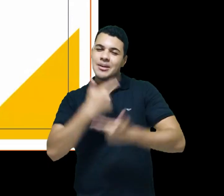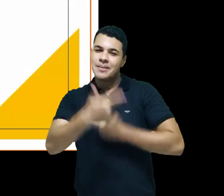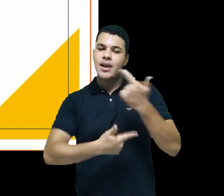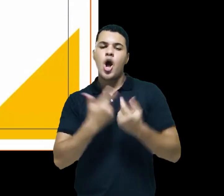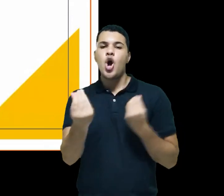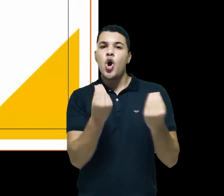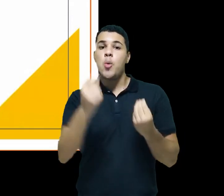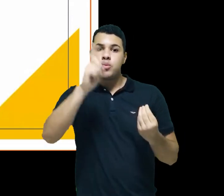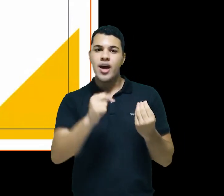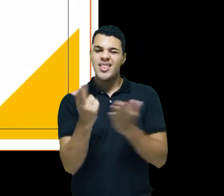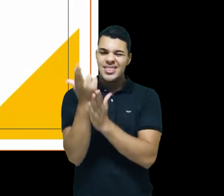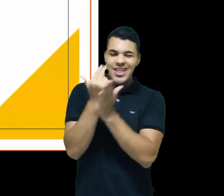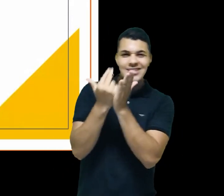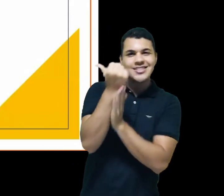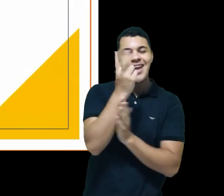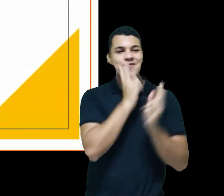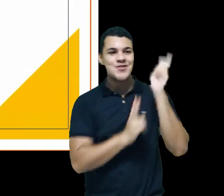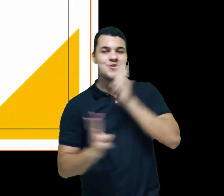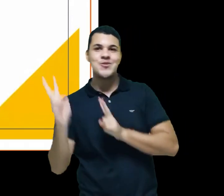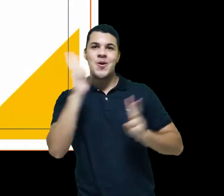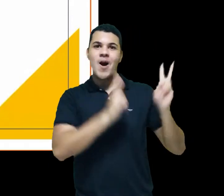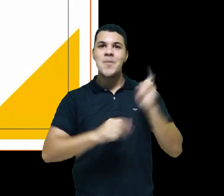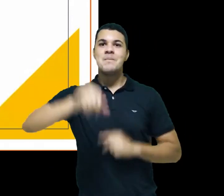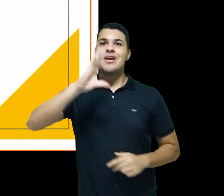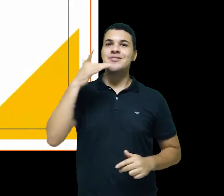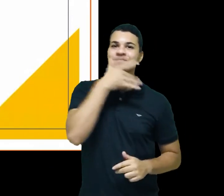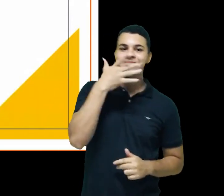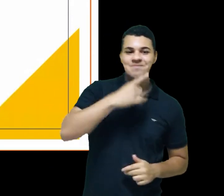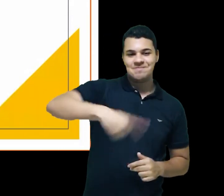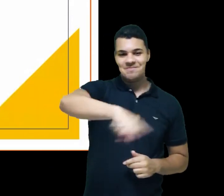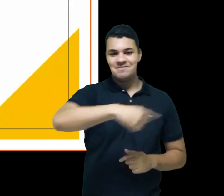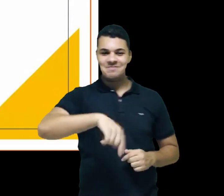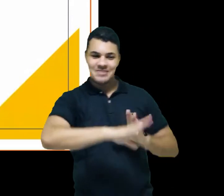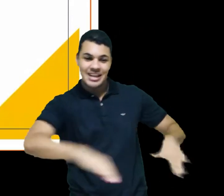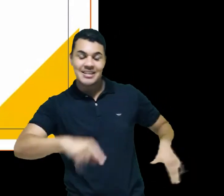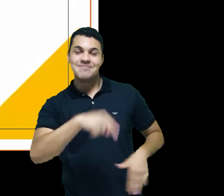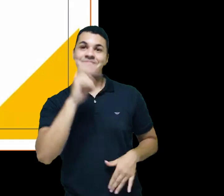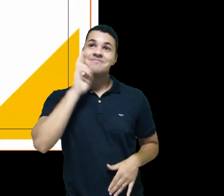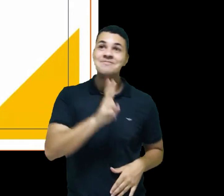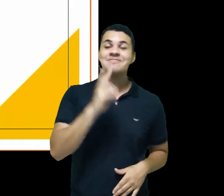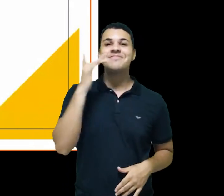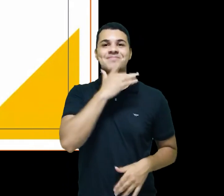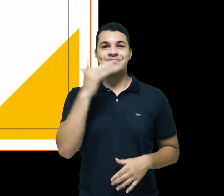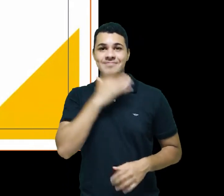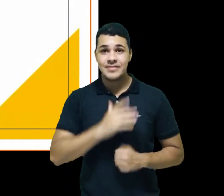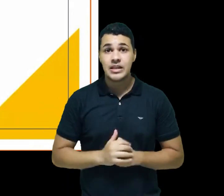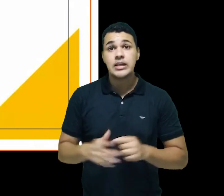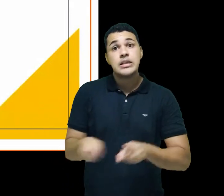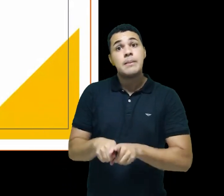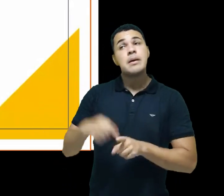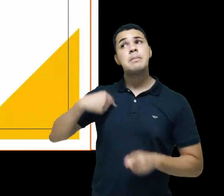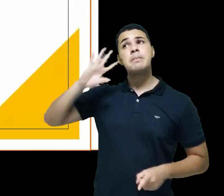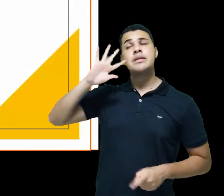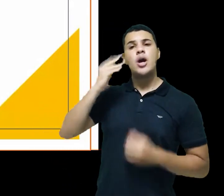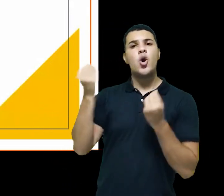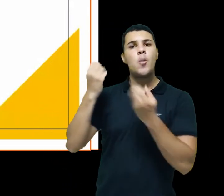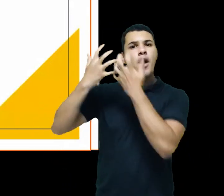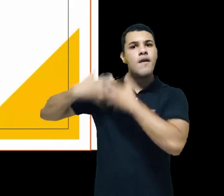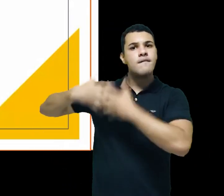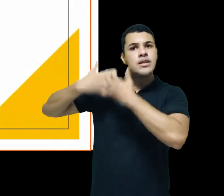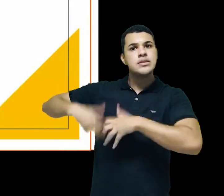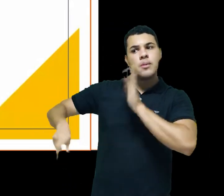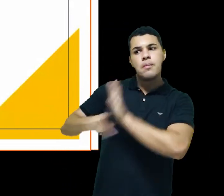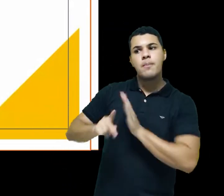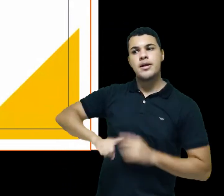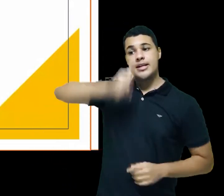ludicidade, abordagens lúdicas em nosso ensino coral. E também devemos pensar em repetições